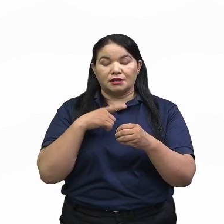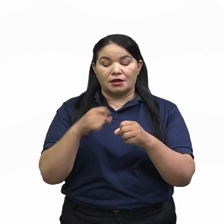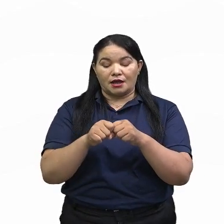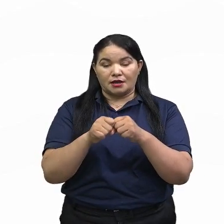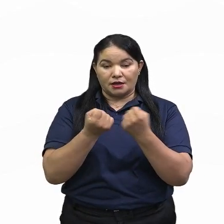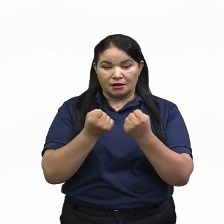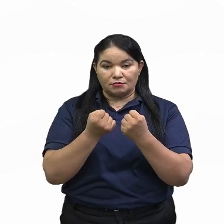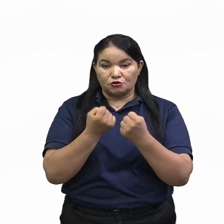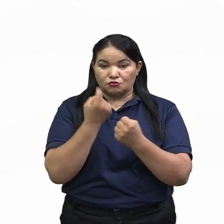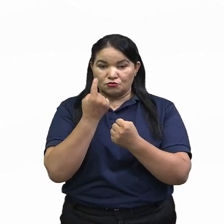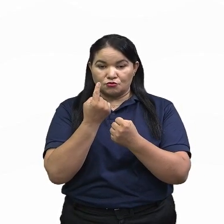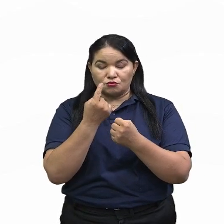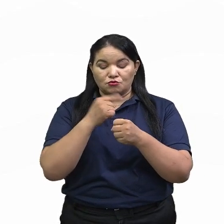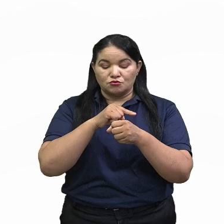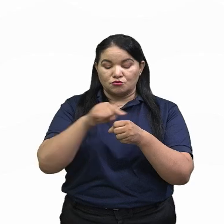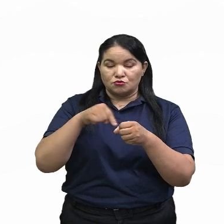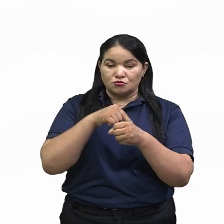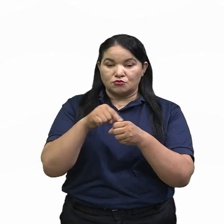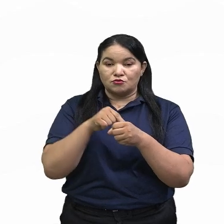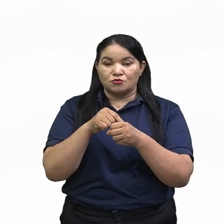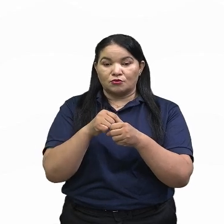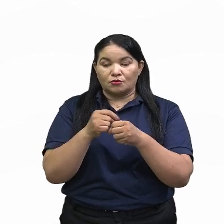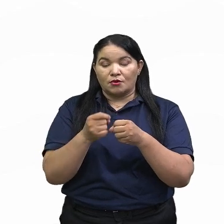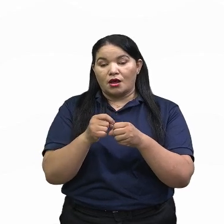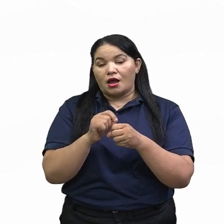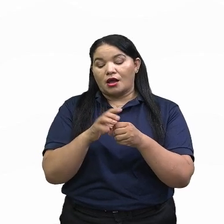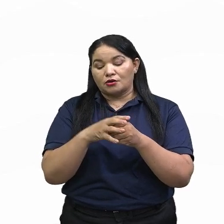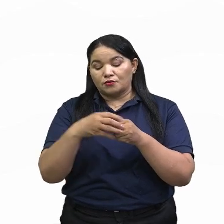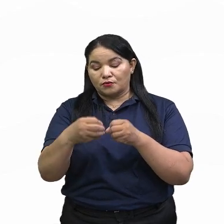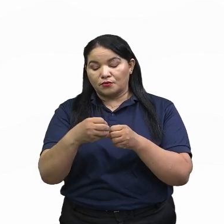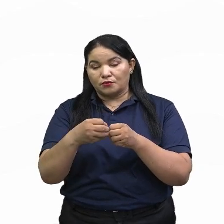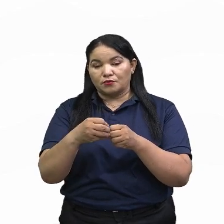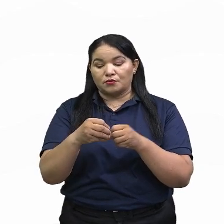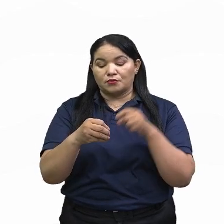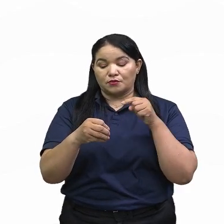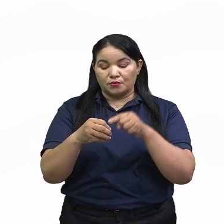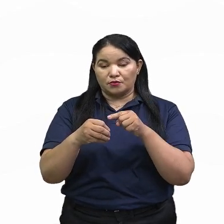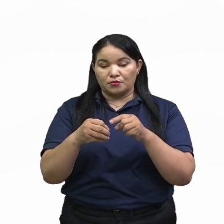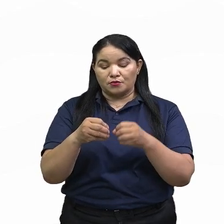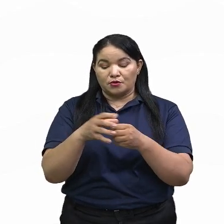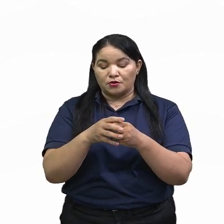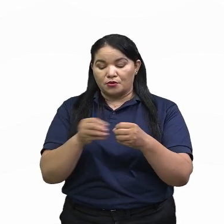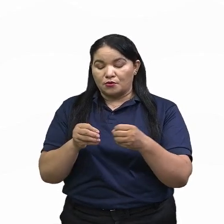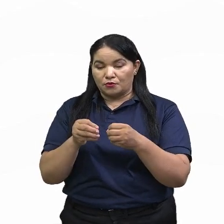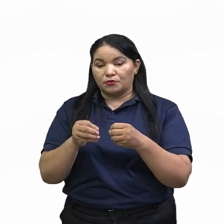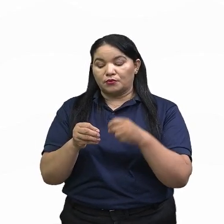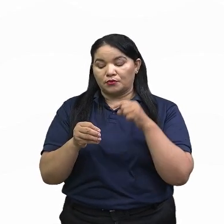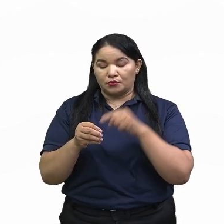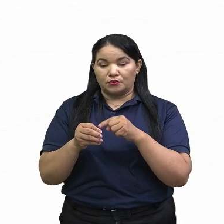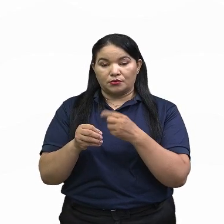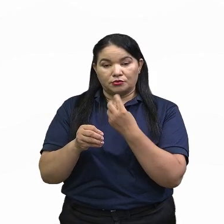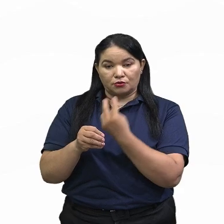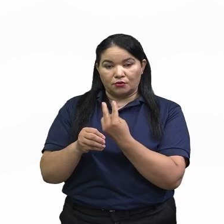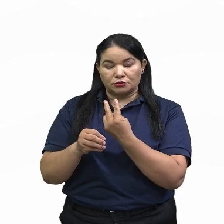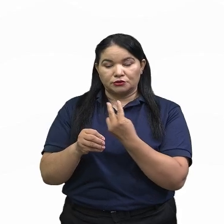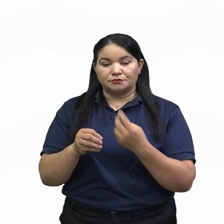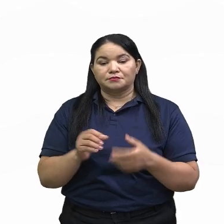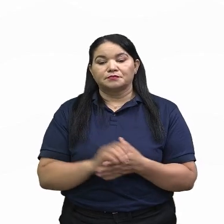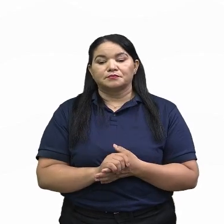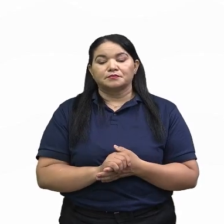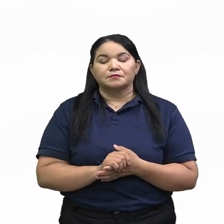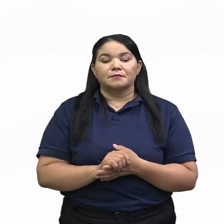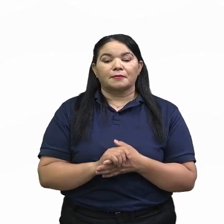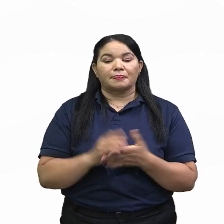único núcleo, que irá gerar aí, ou originando dois outros núcleos atômicos,